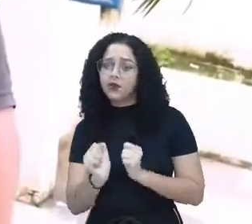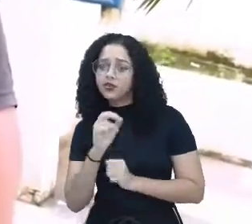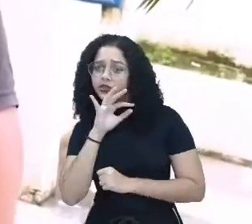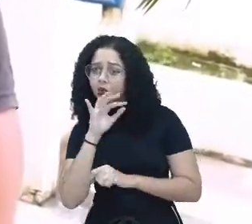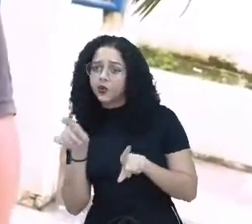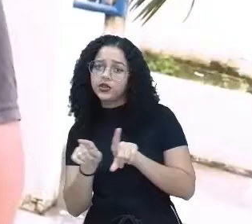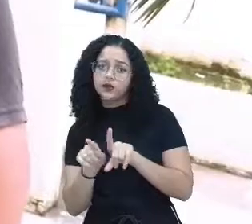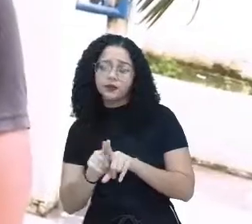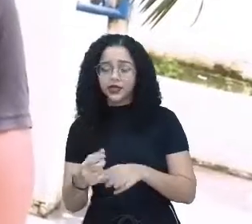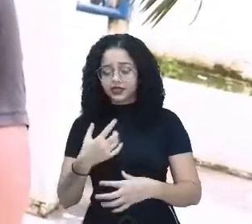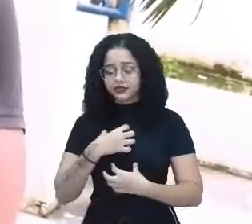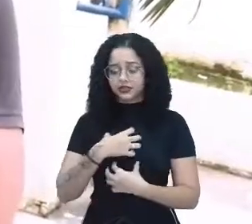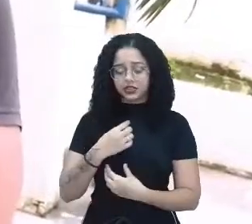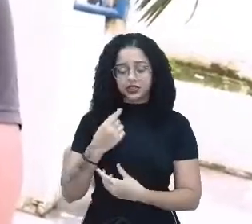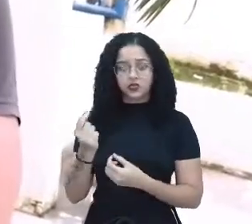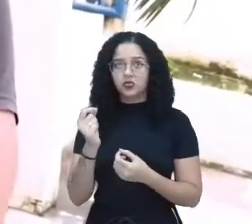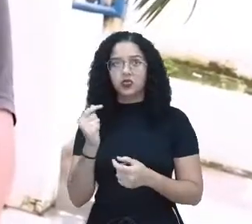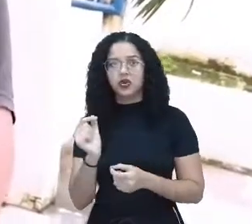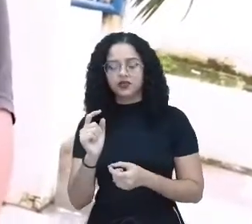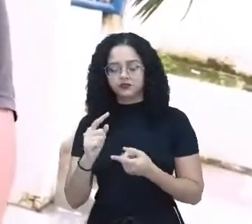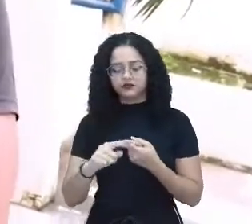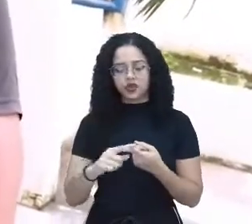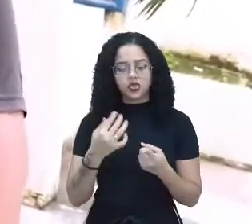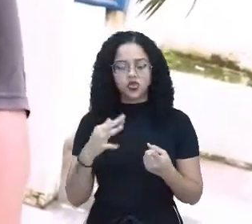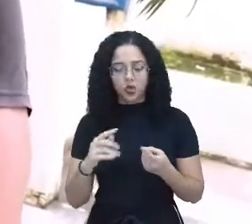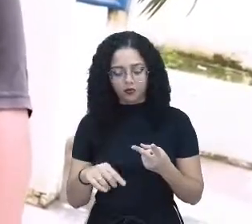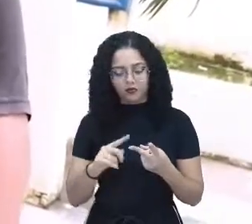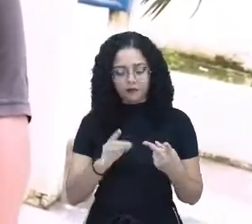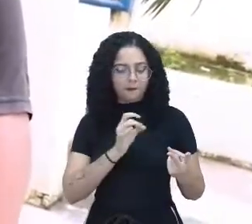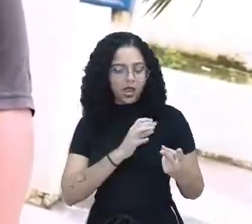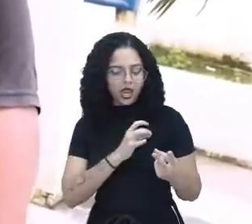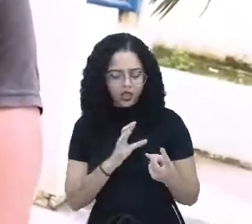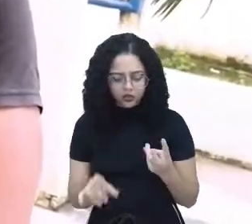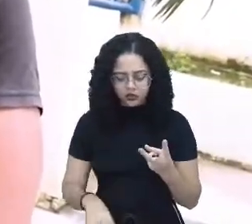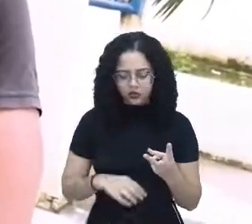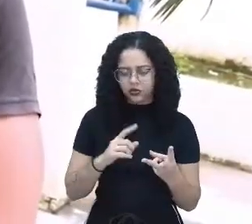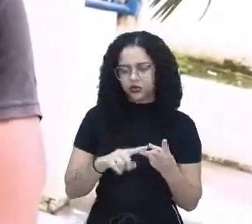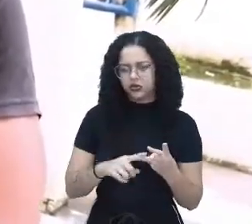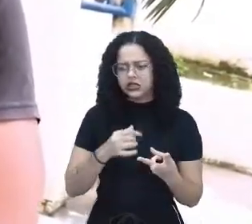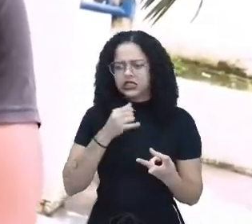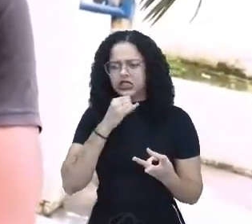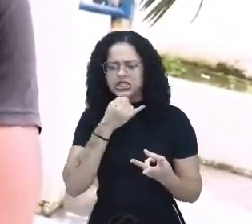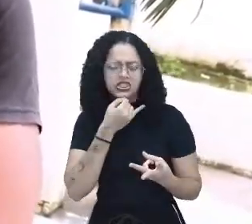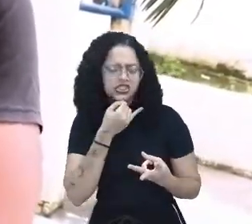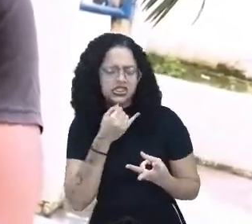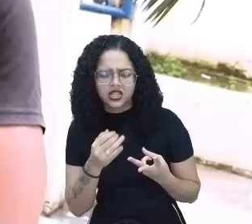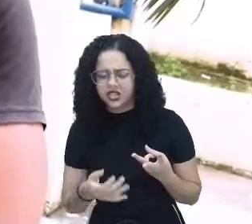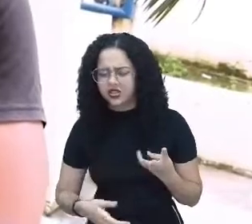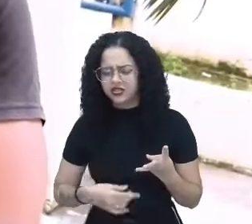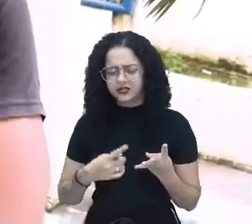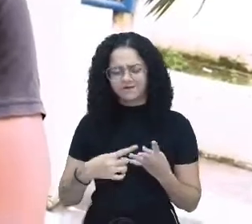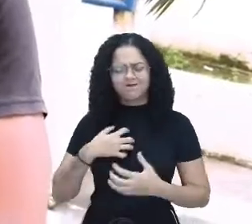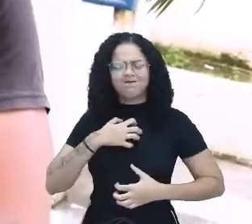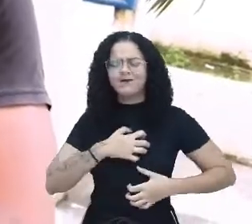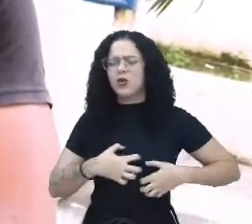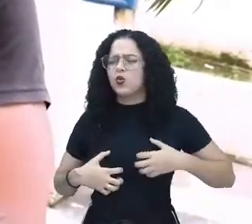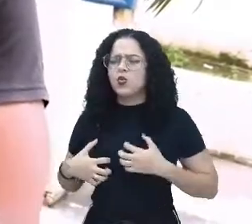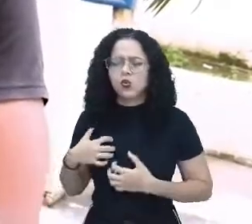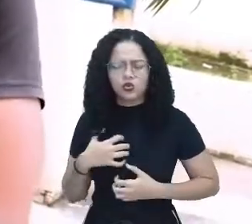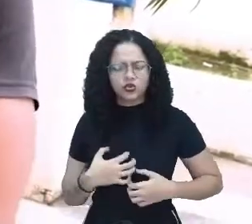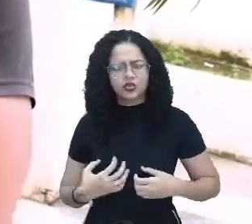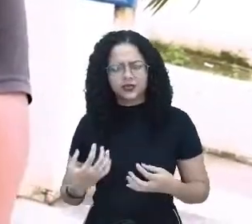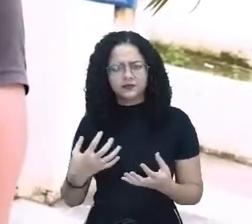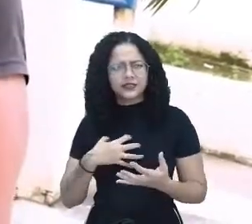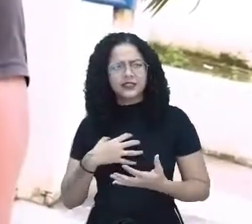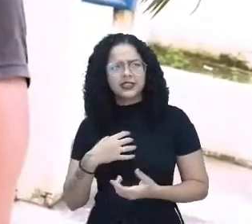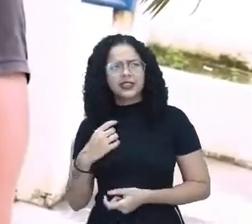também. A gente sente dor, a gente sente medo, a gente sente tristeza, a gente sente angústia, a gente